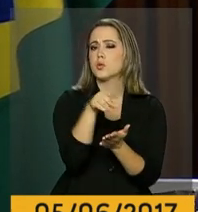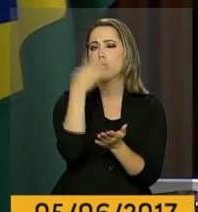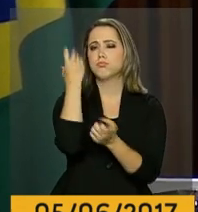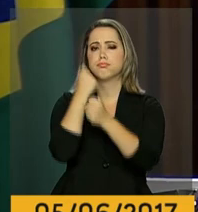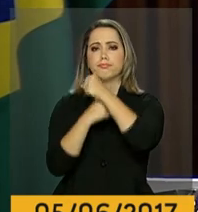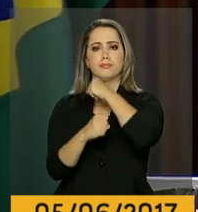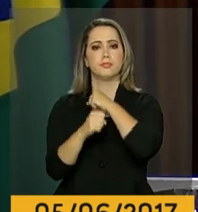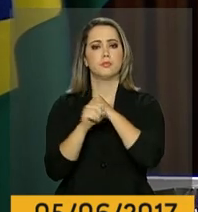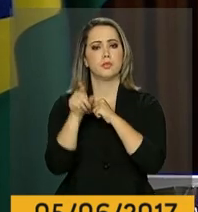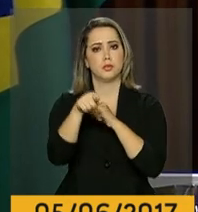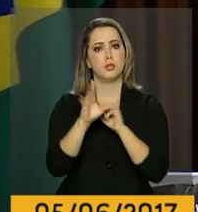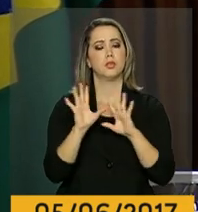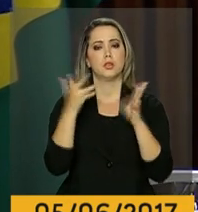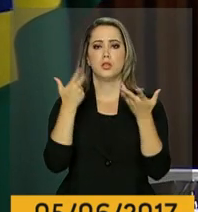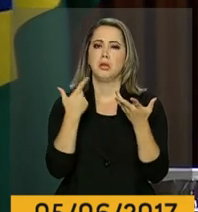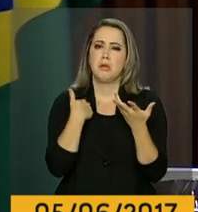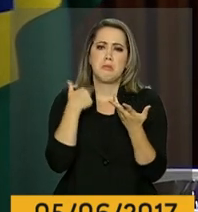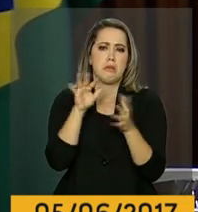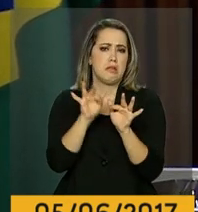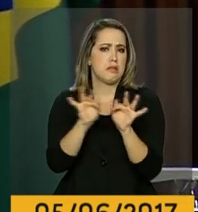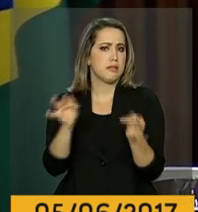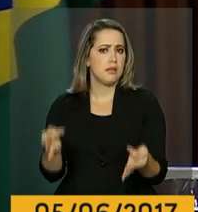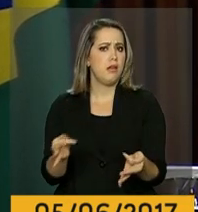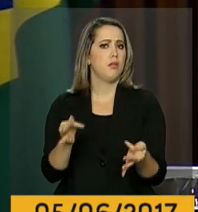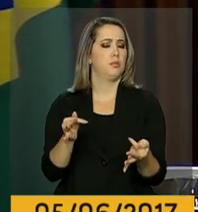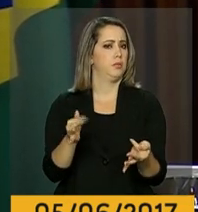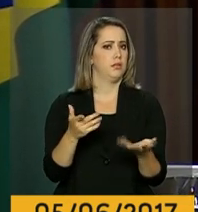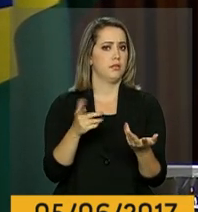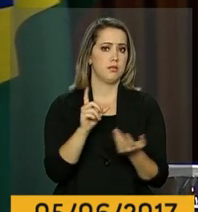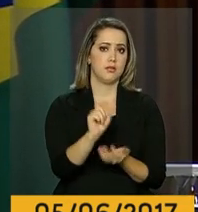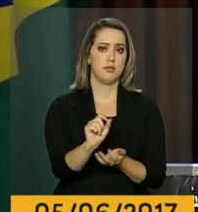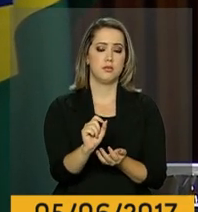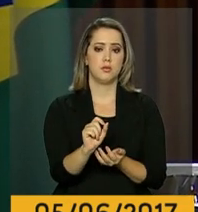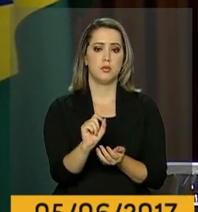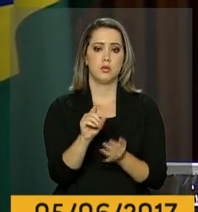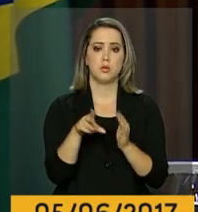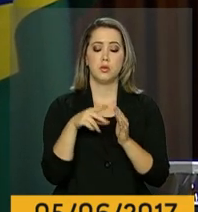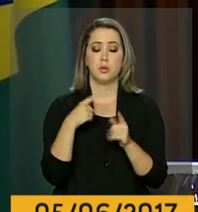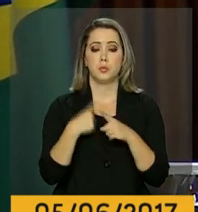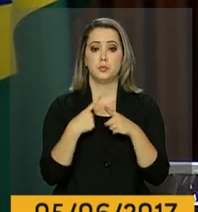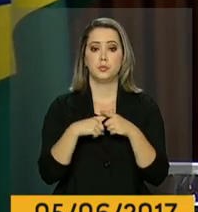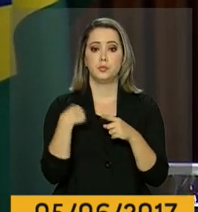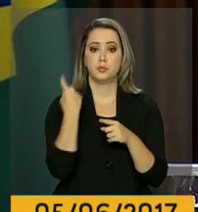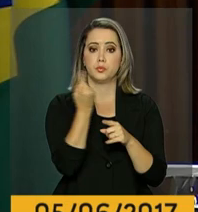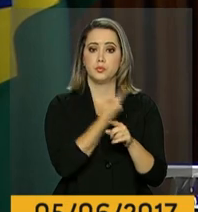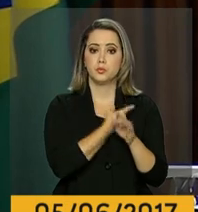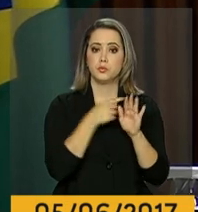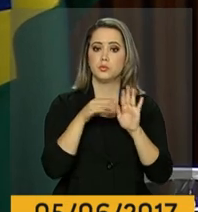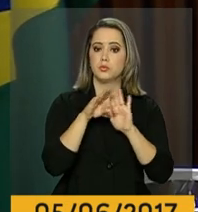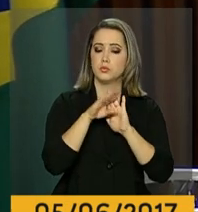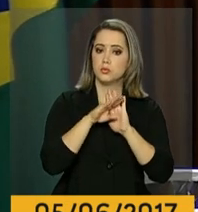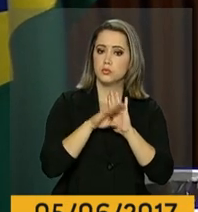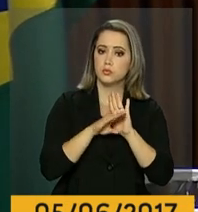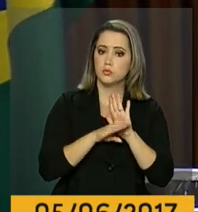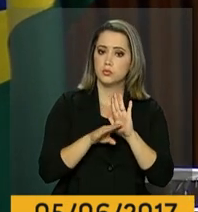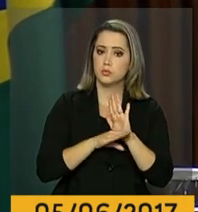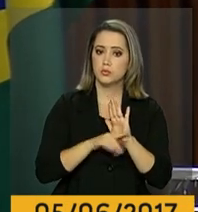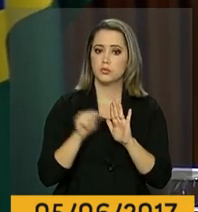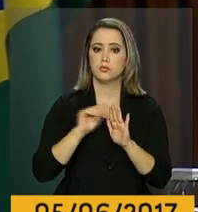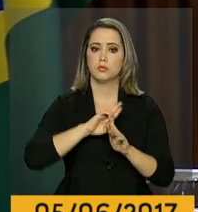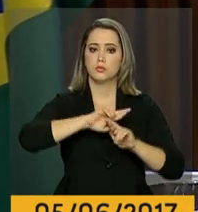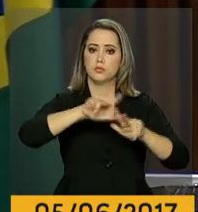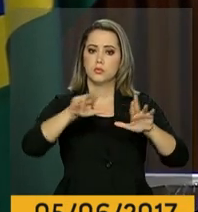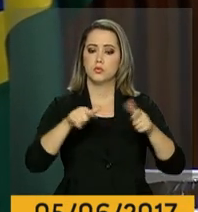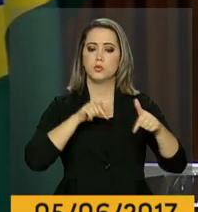passado até de maneira informal na medida em que nós que nós eh praticamos uma